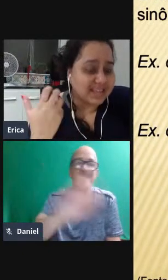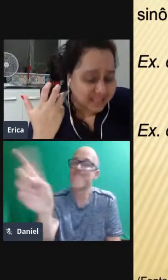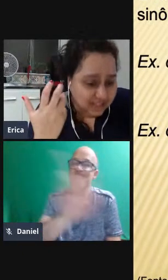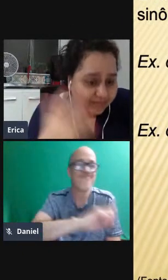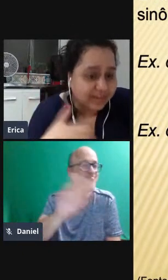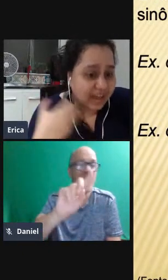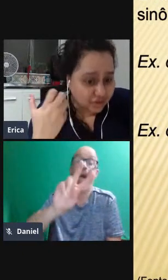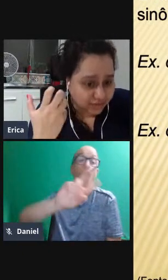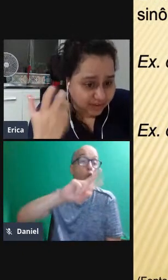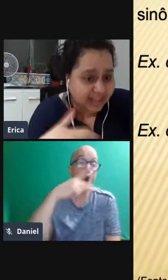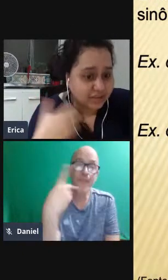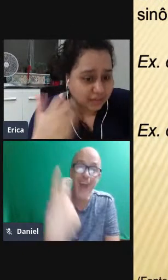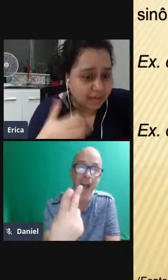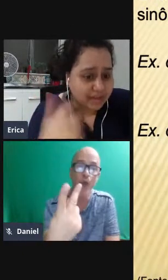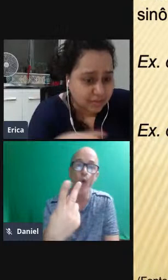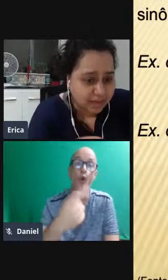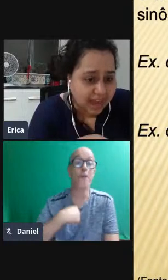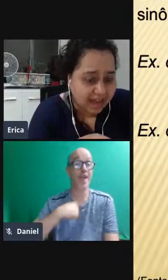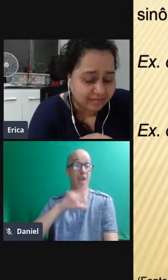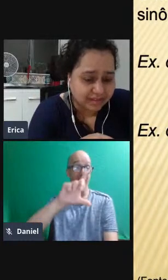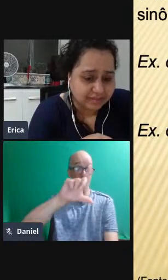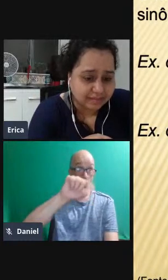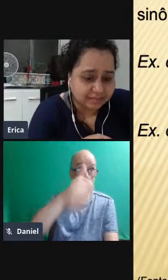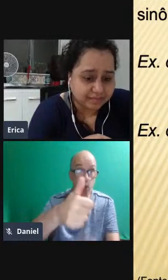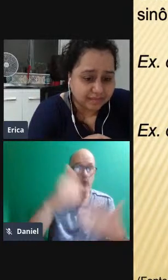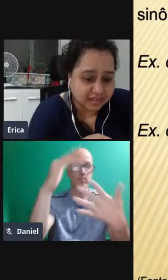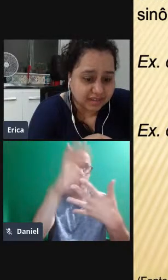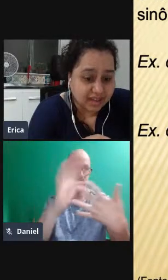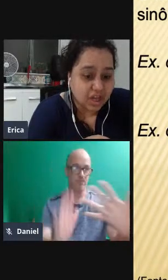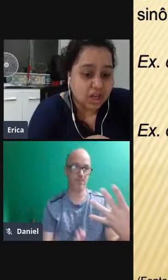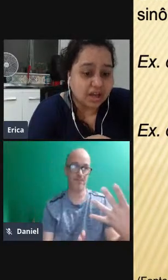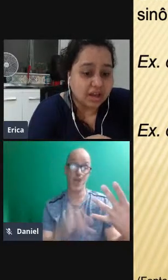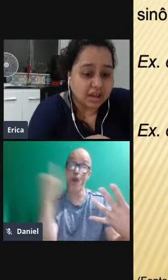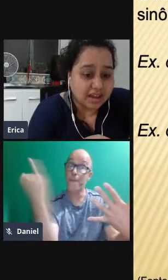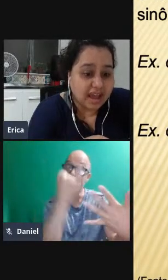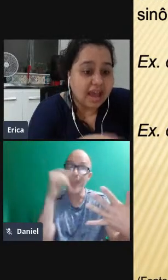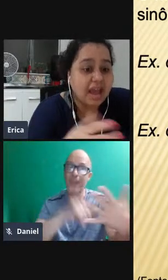Entendendo que há significados diferentes para uma mesma palavra.